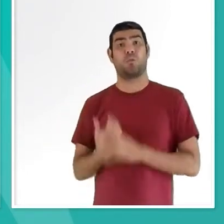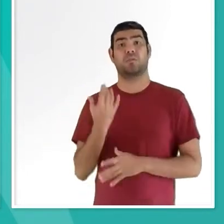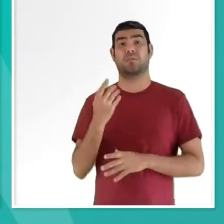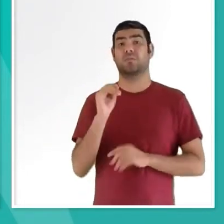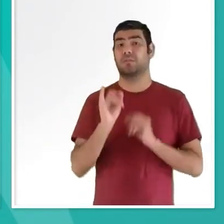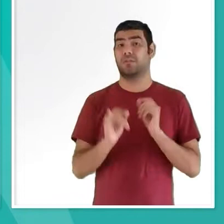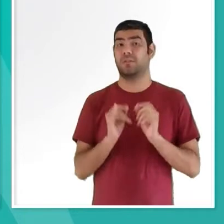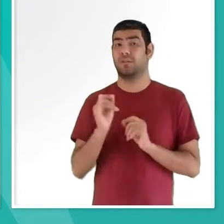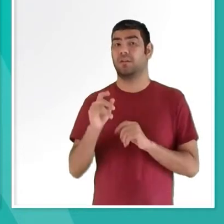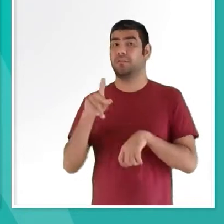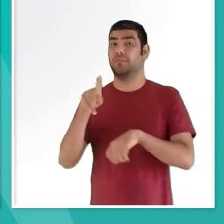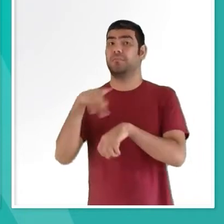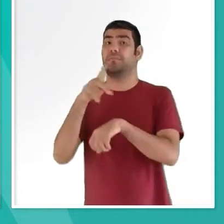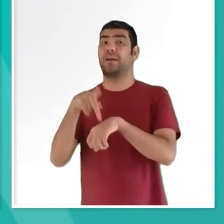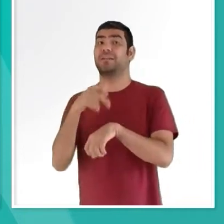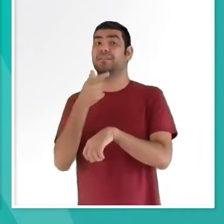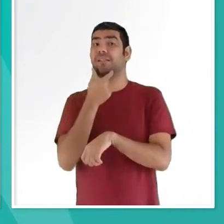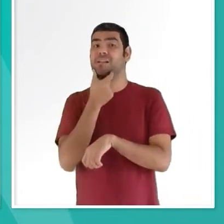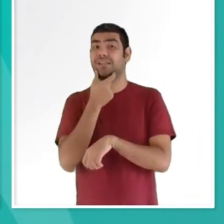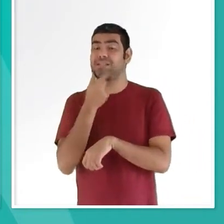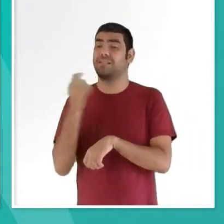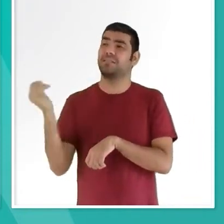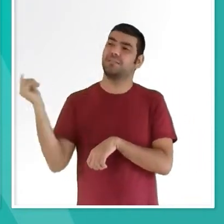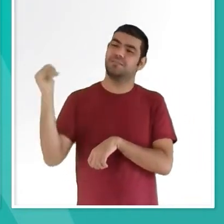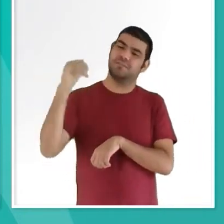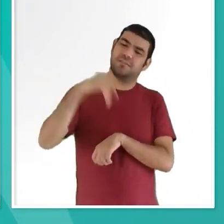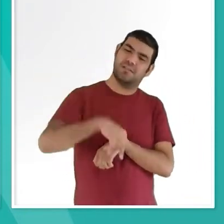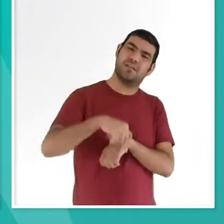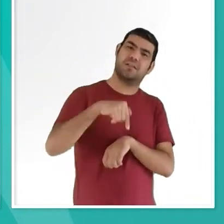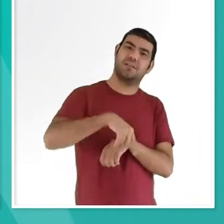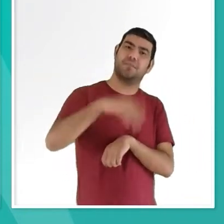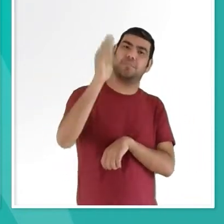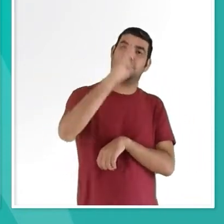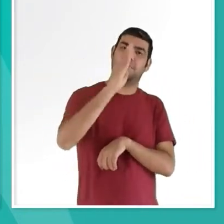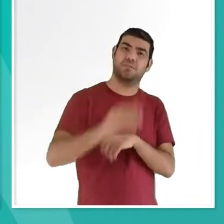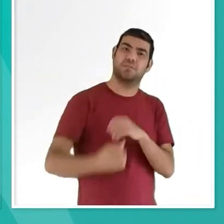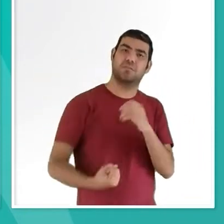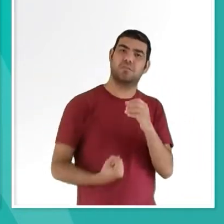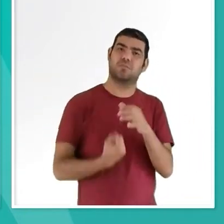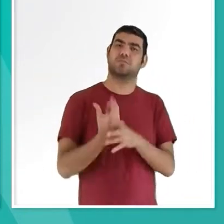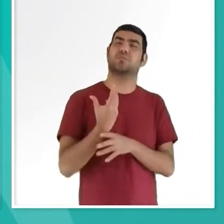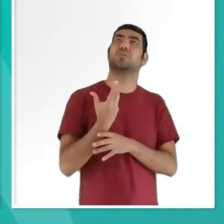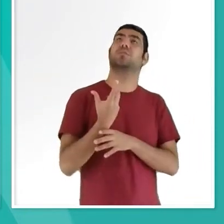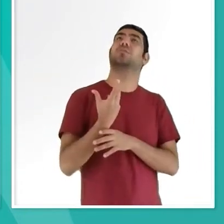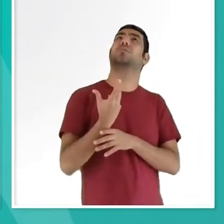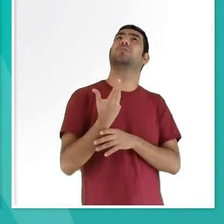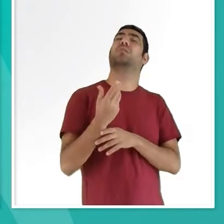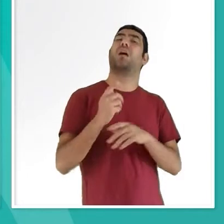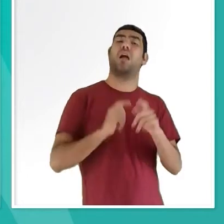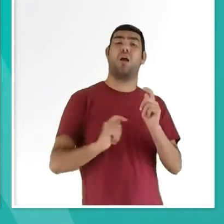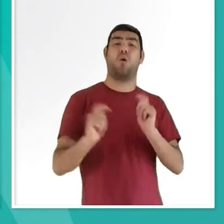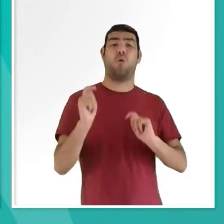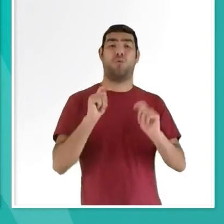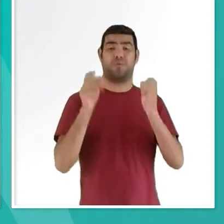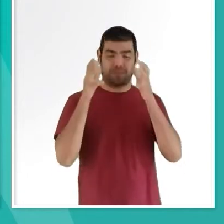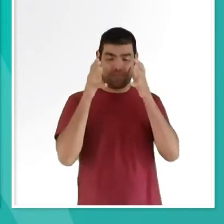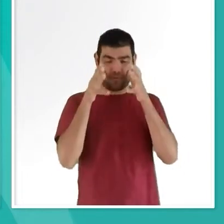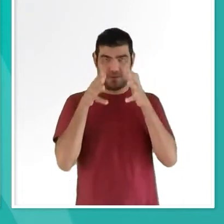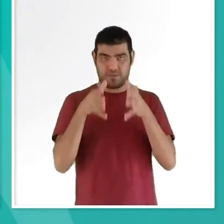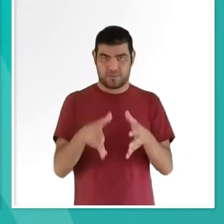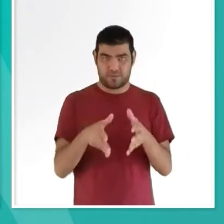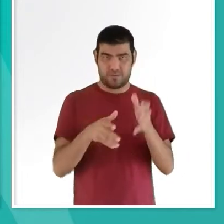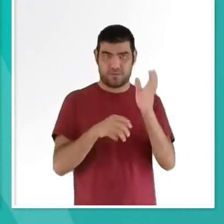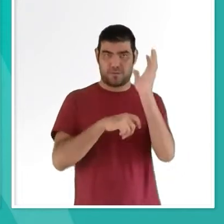aqui para o Brasil e aí construíram toda aquela economia voltada para a produção